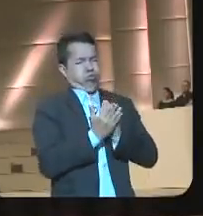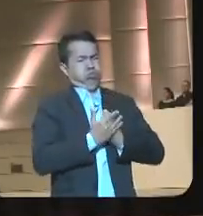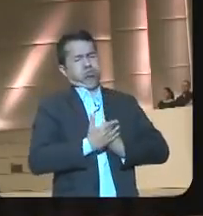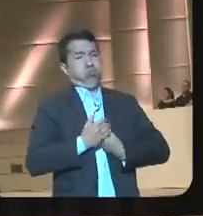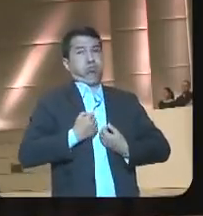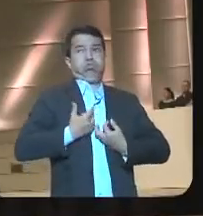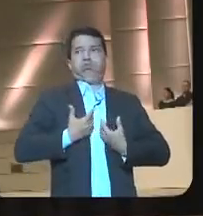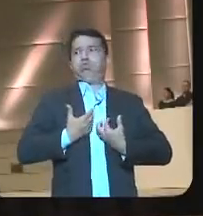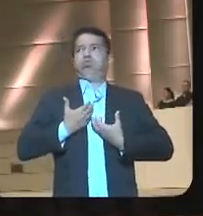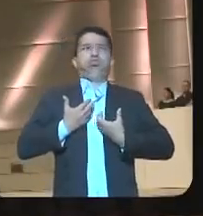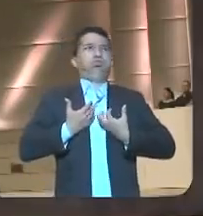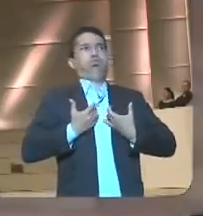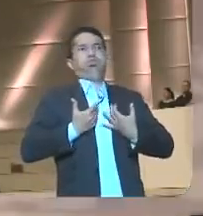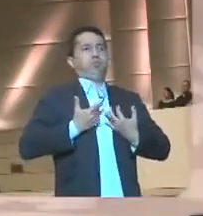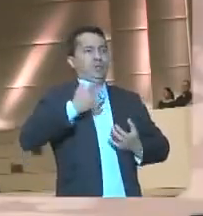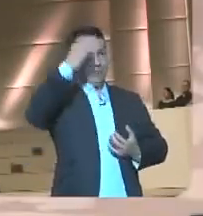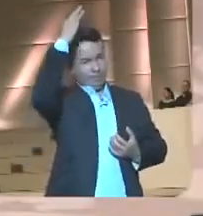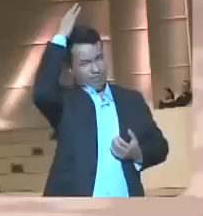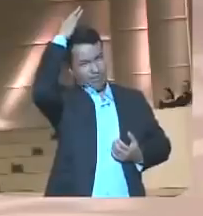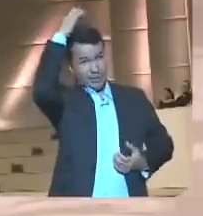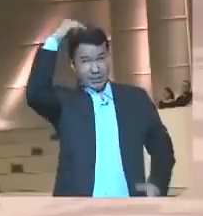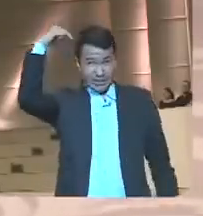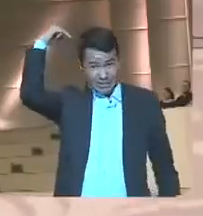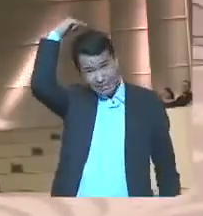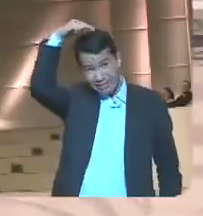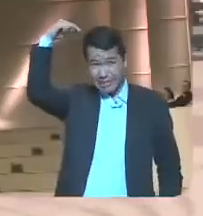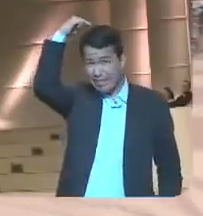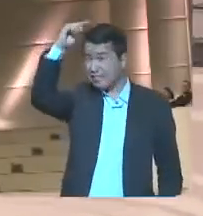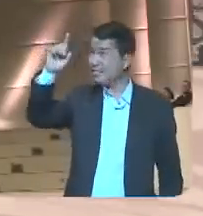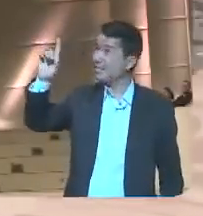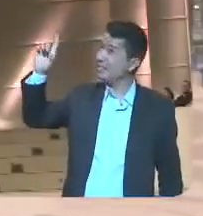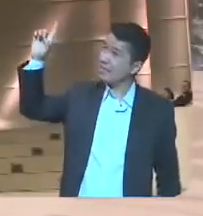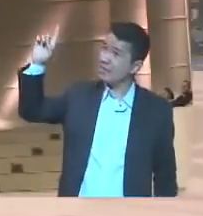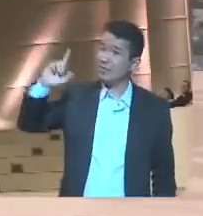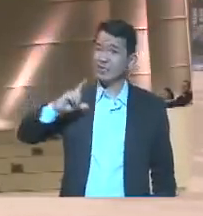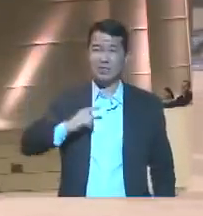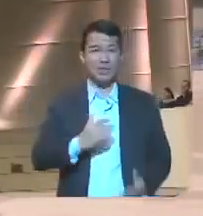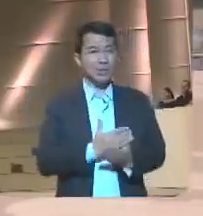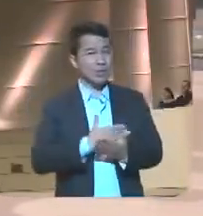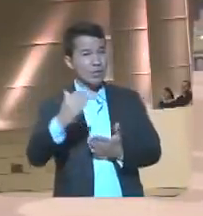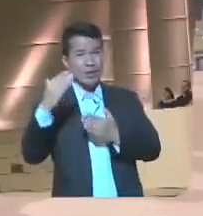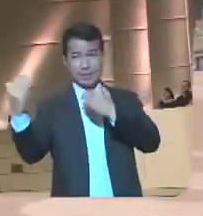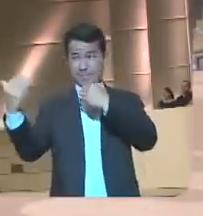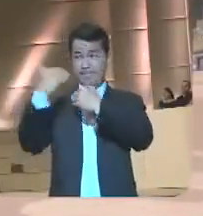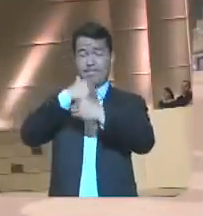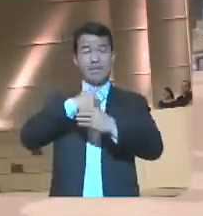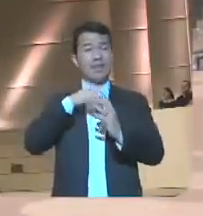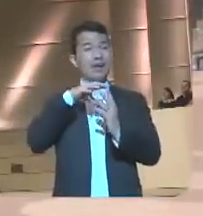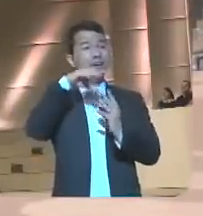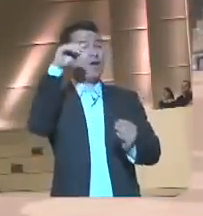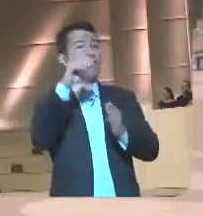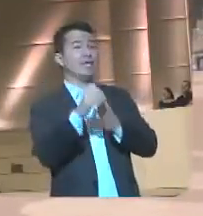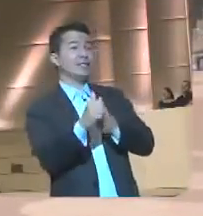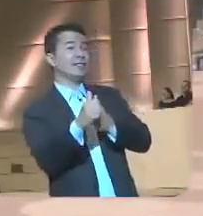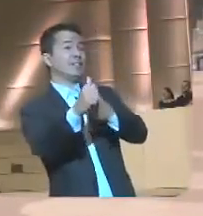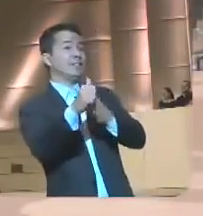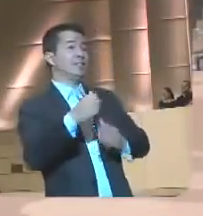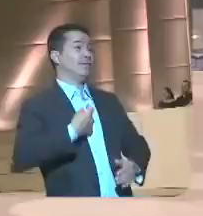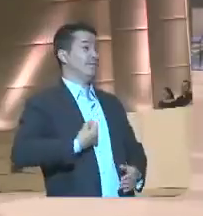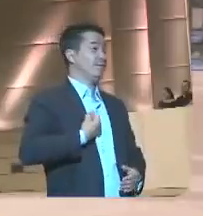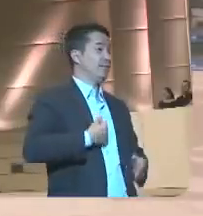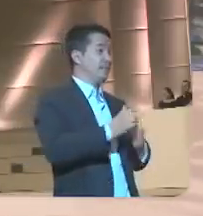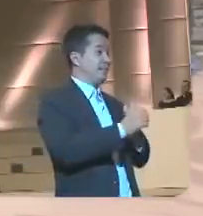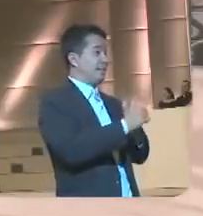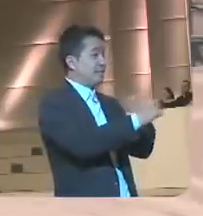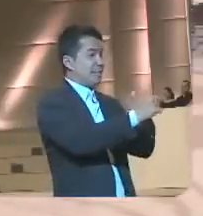santo e o espírito santo de deus começa a habitar a nossa alma e aí isso que